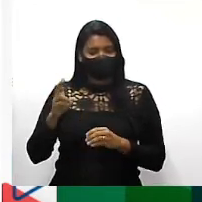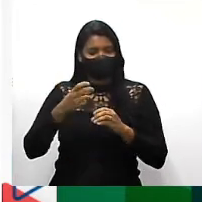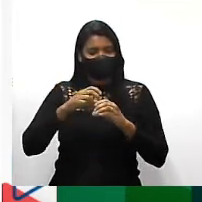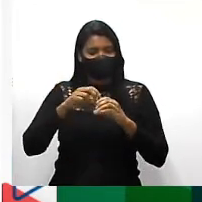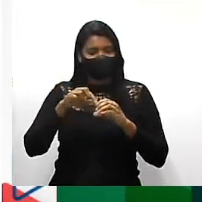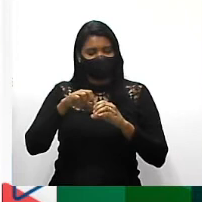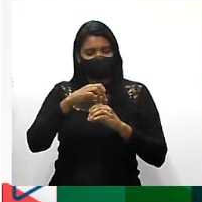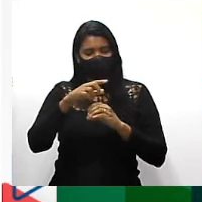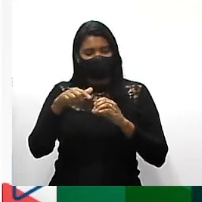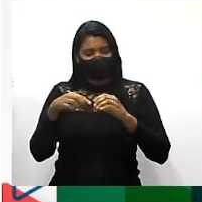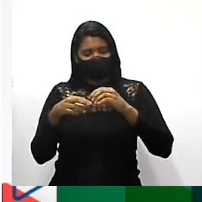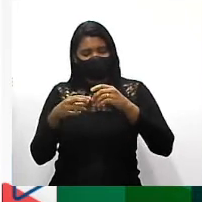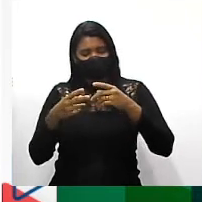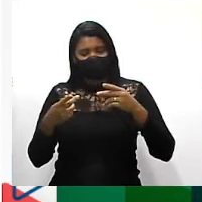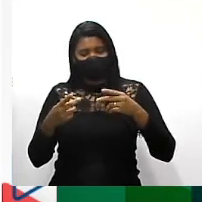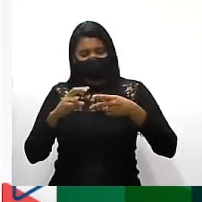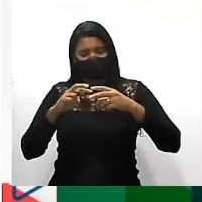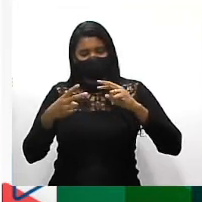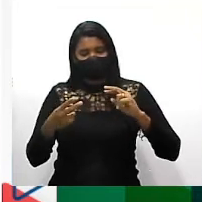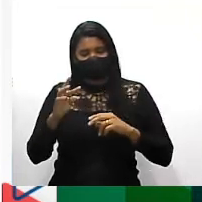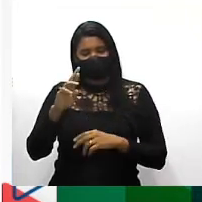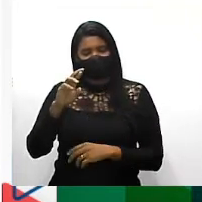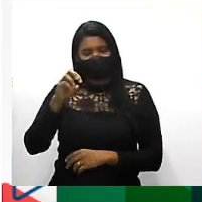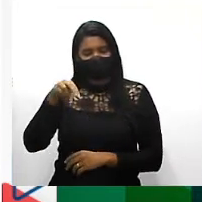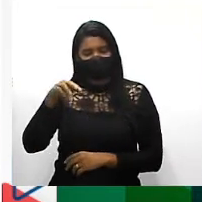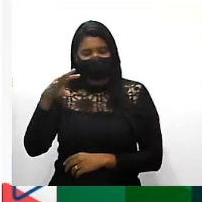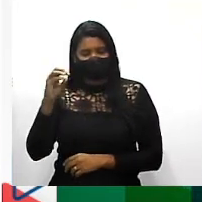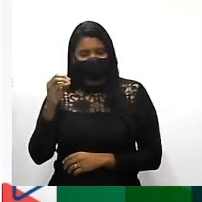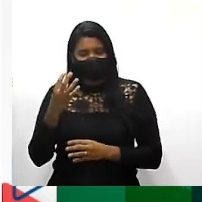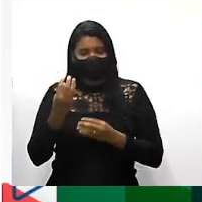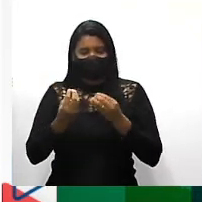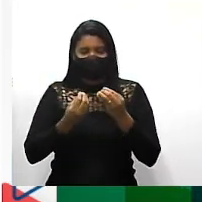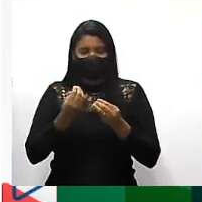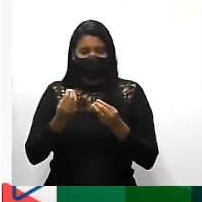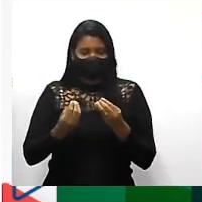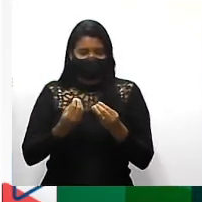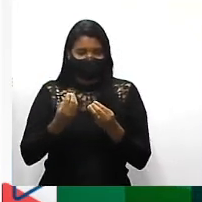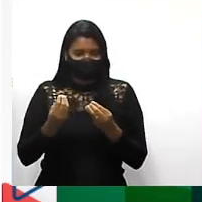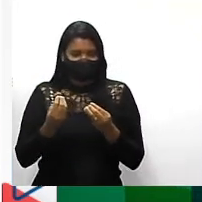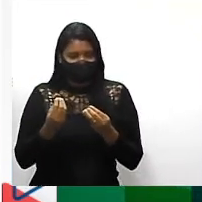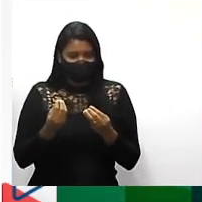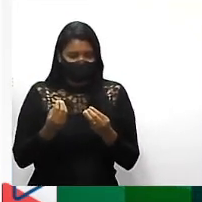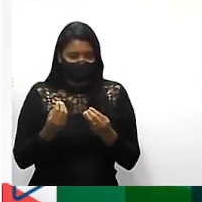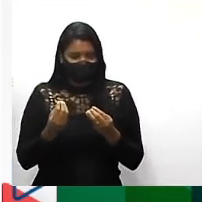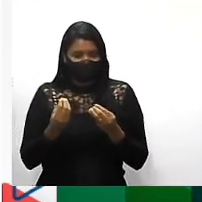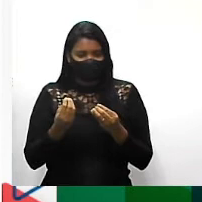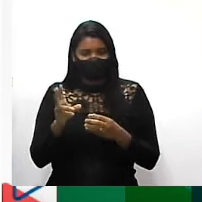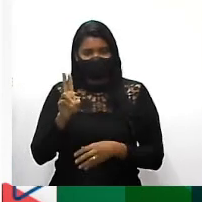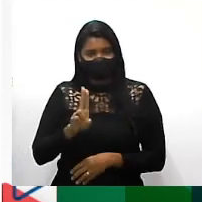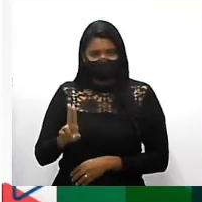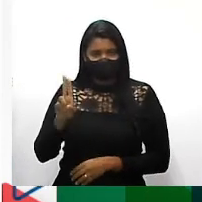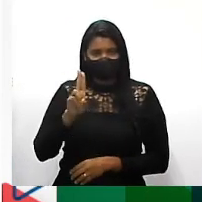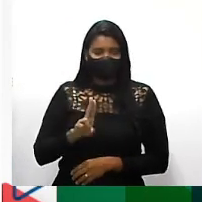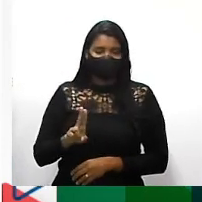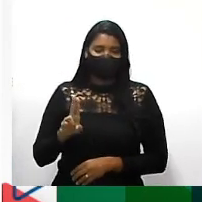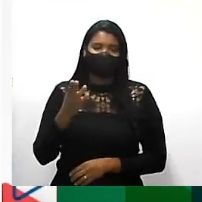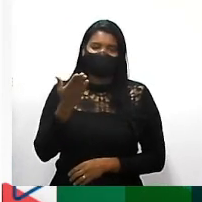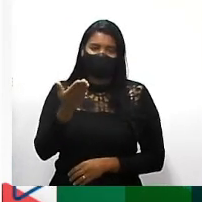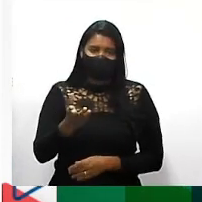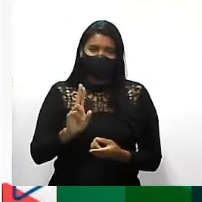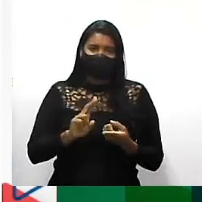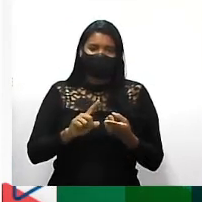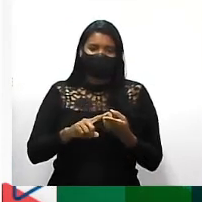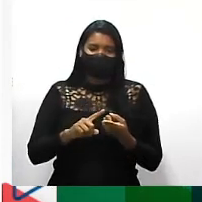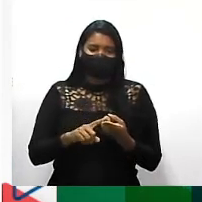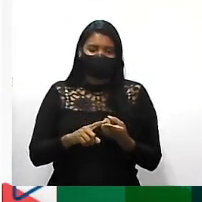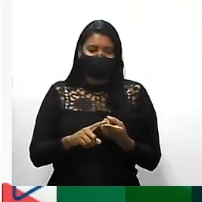podem ver. Aqui nesse slide vocês vão ver como essa célula-tronco poderia ser utilizada. E vocês também podem